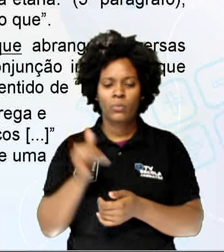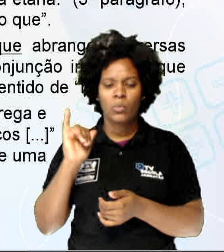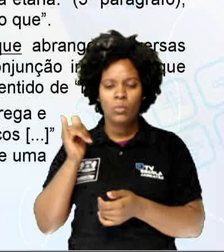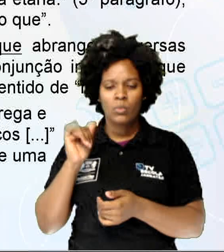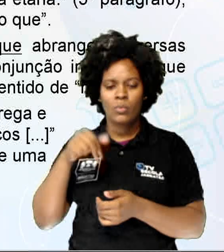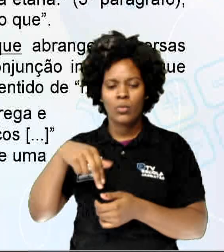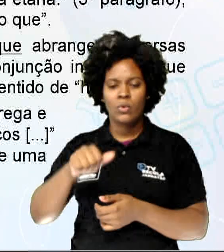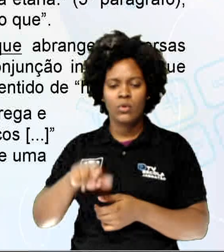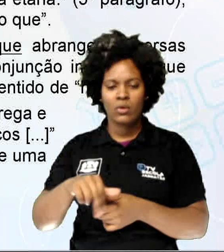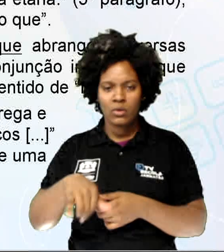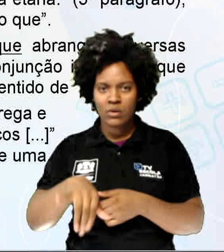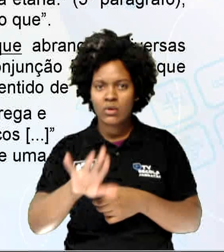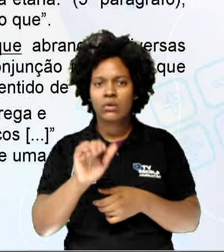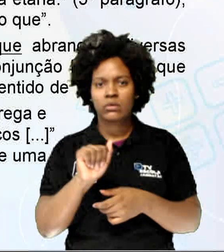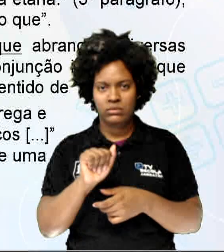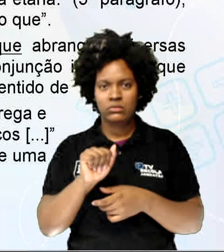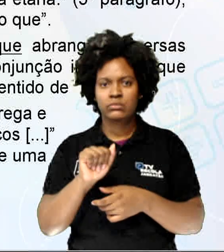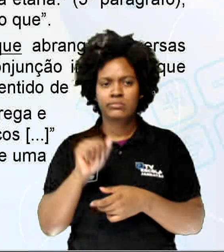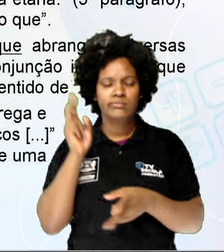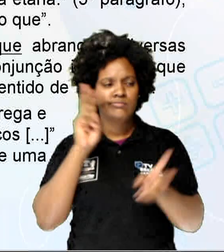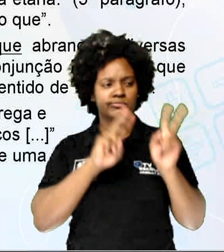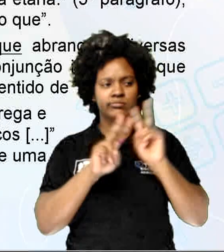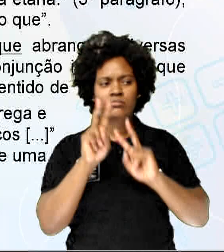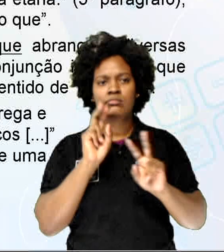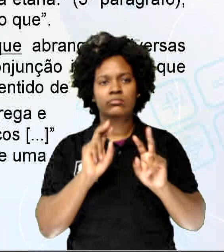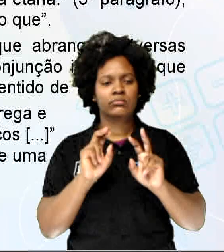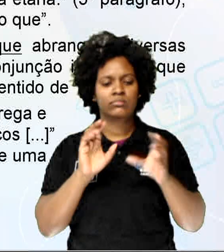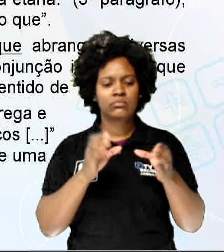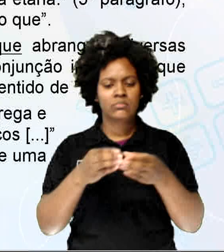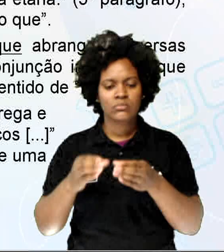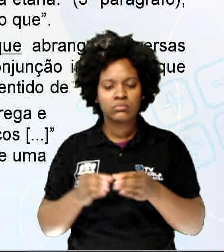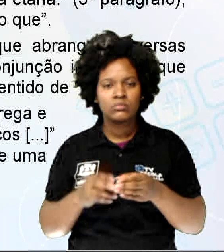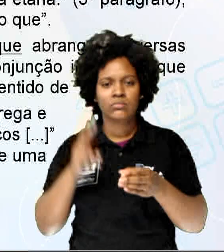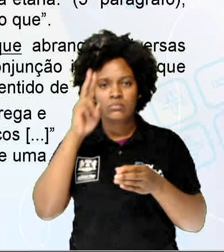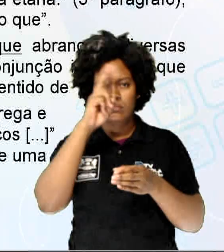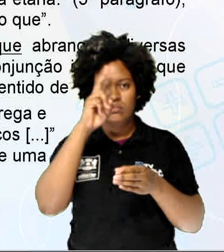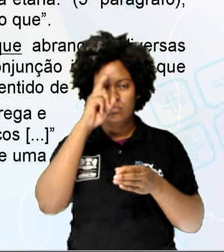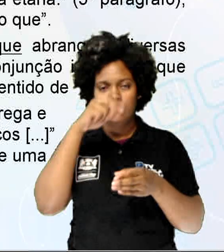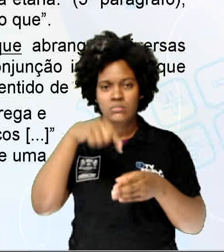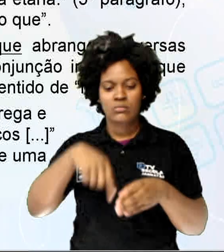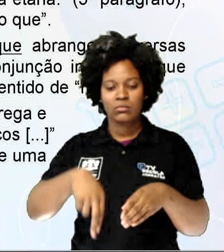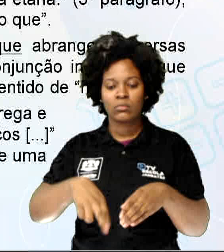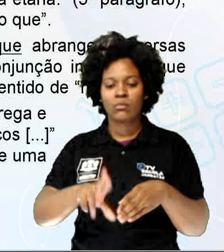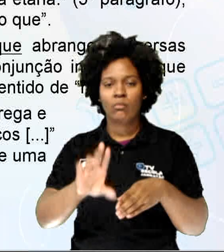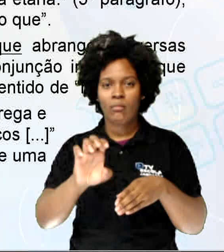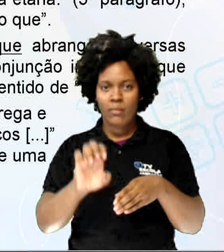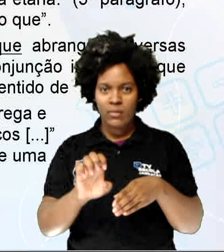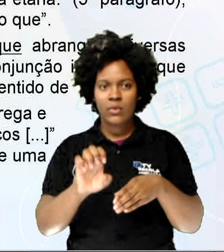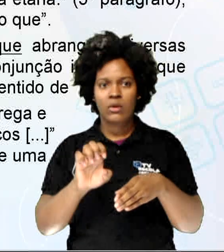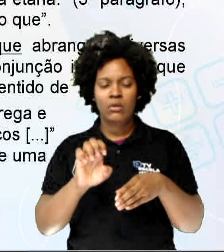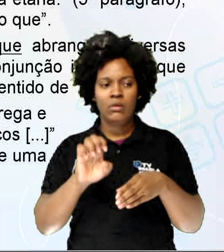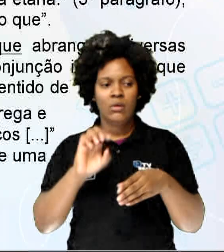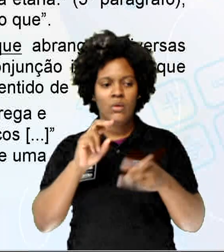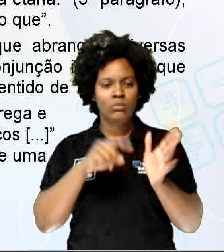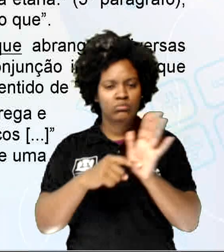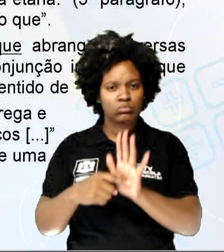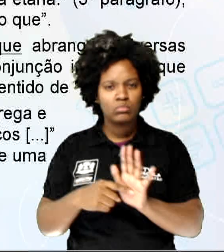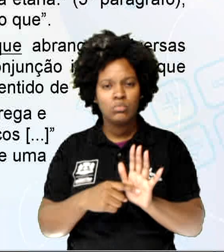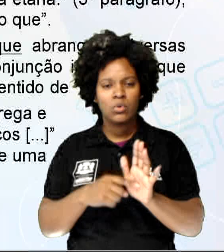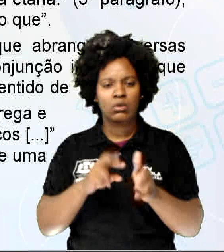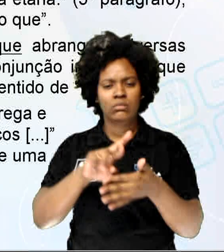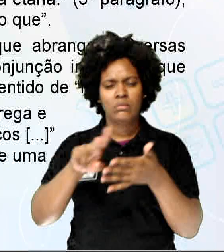Nárnia, a gente vê aí, é um conjunto de histórias que abrangem diversas épocas,